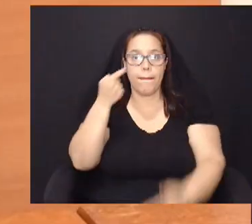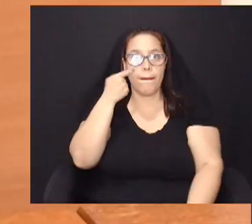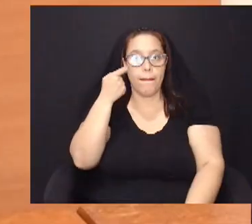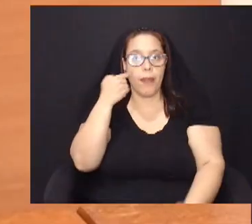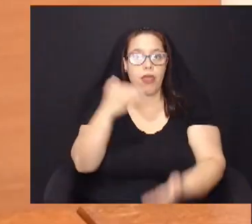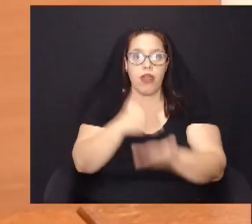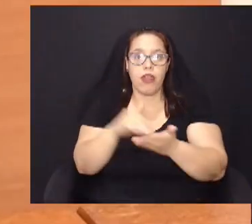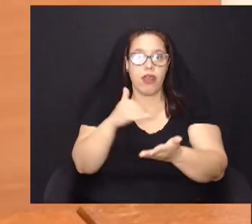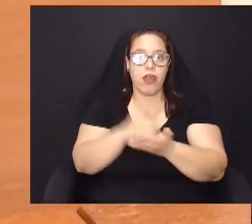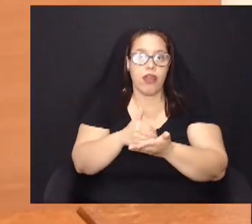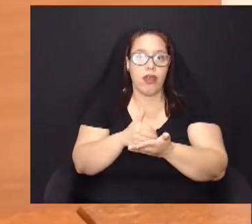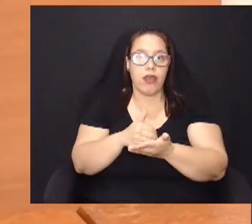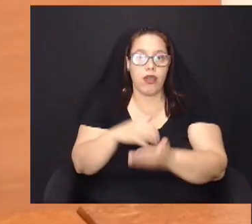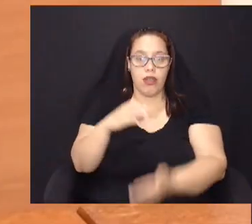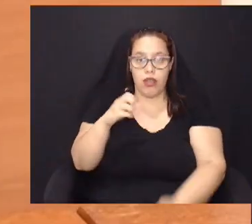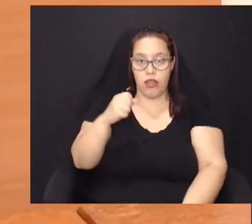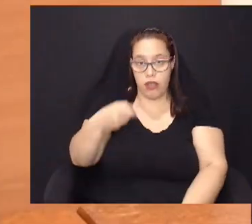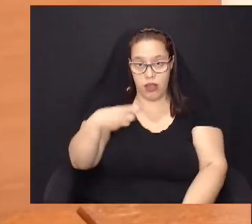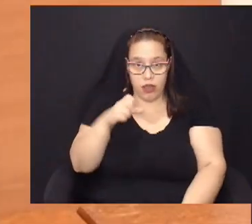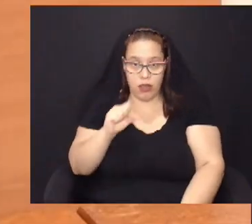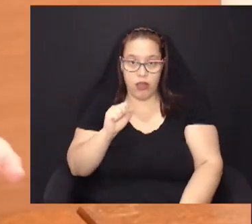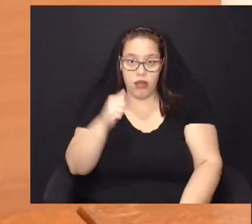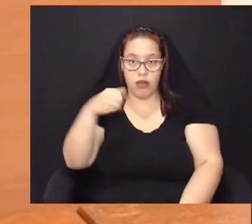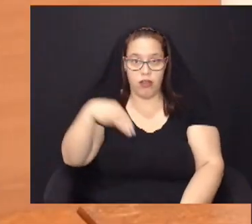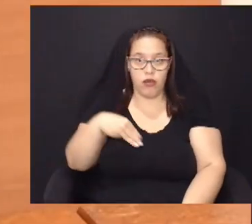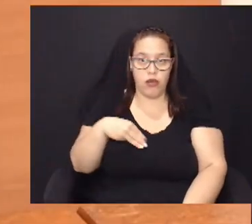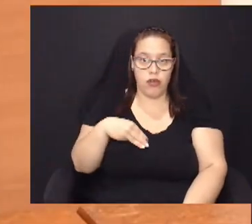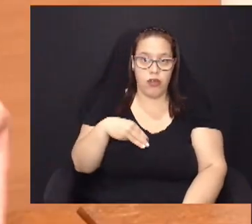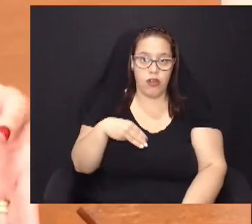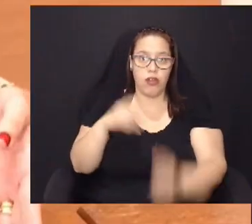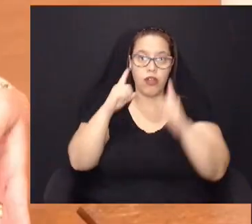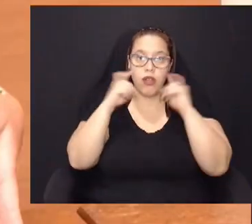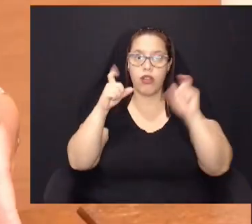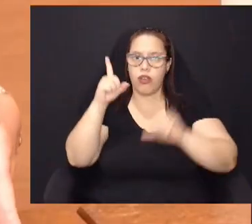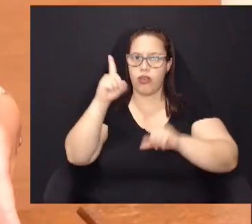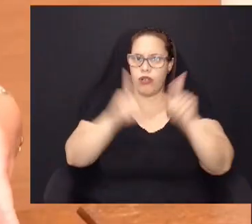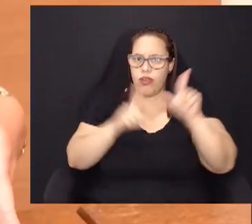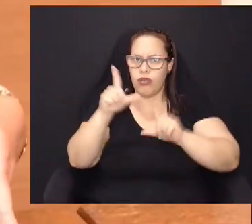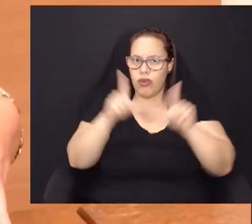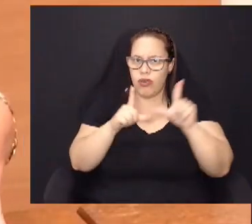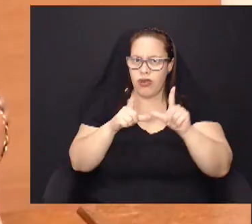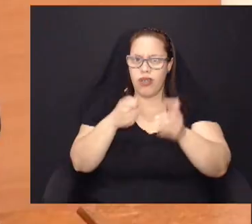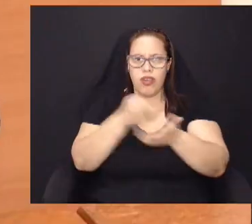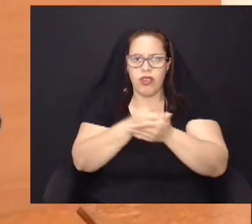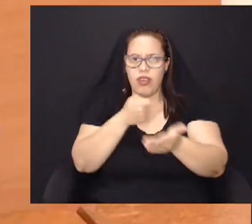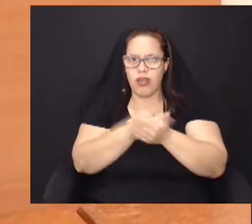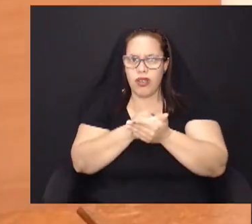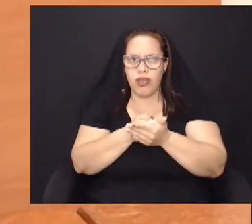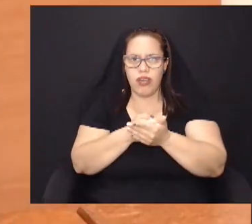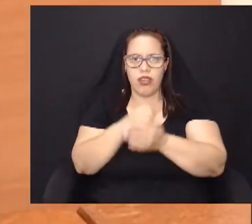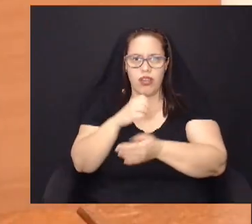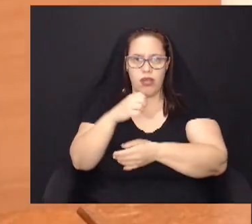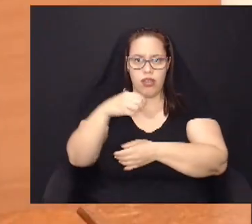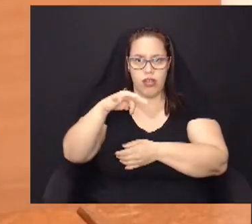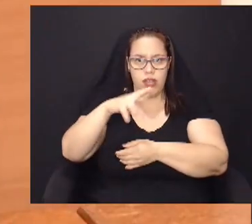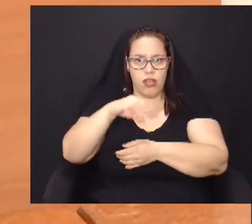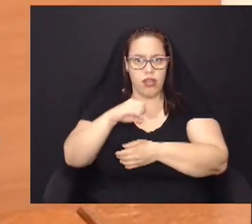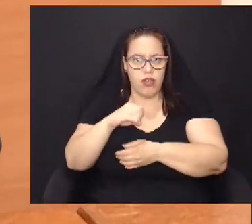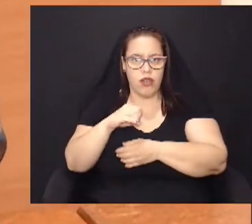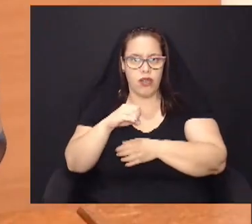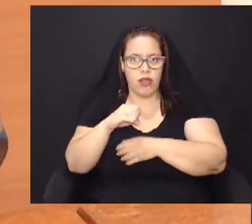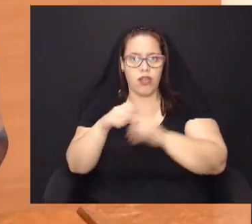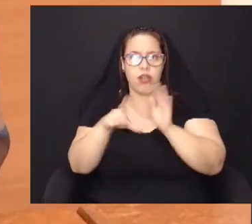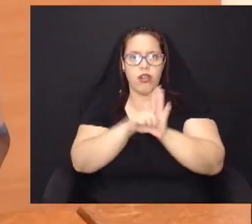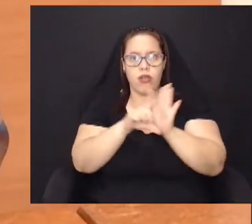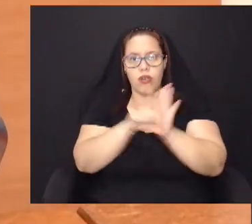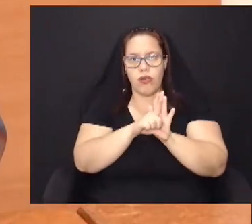tira as caixas de som e tira som de TV da exigência do entretenimento, eu estou infringindo uma legislação e